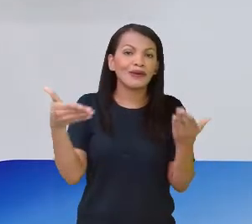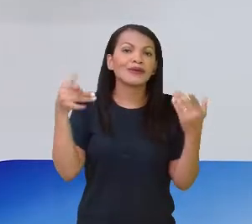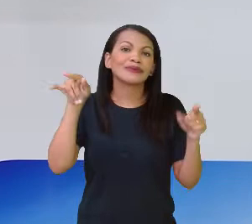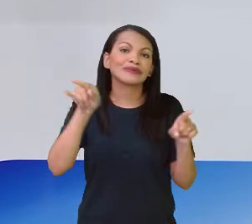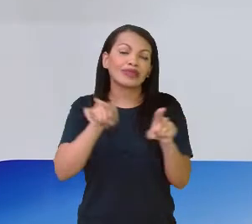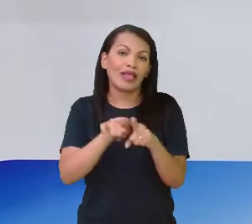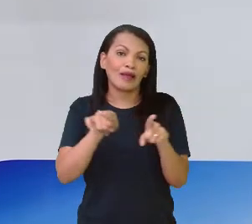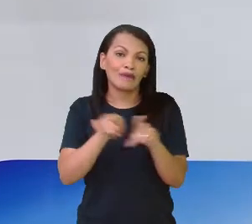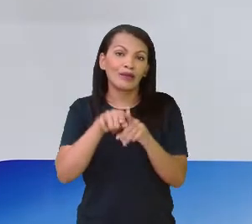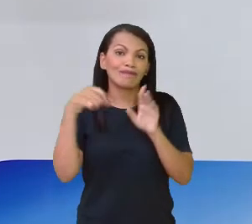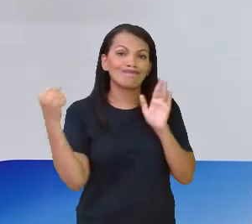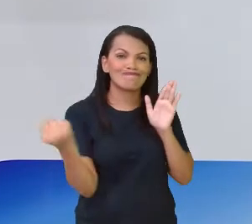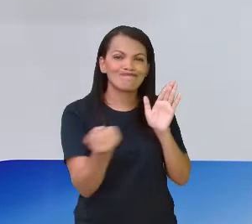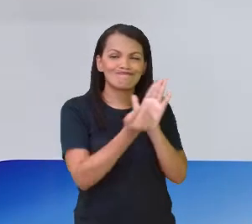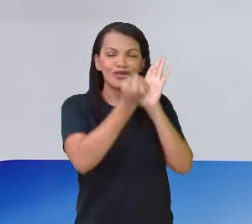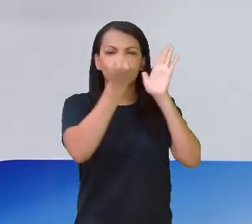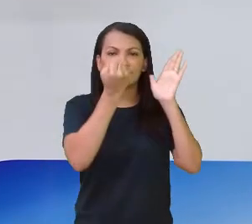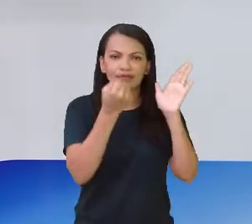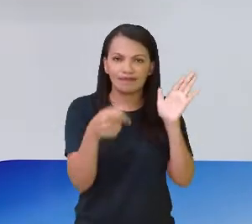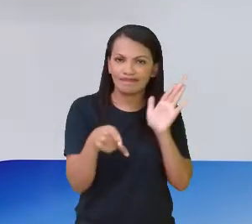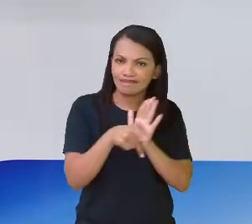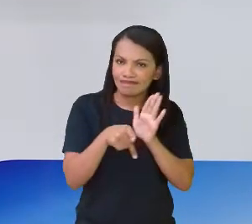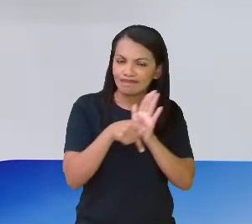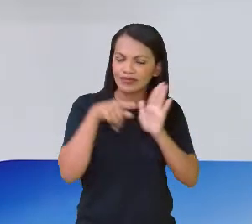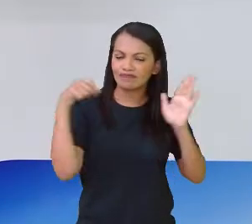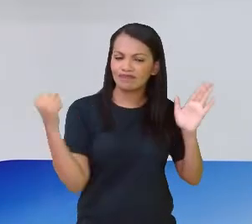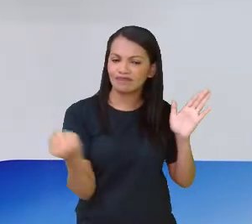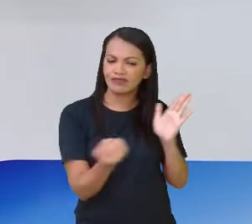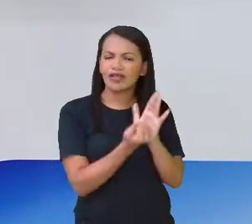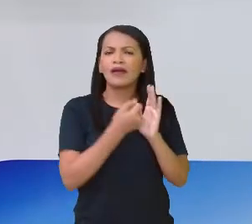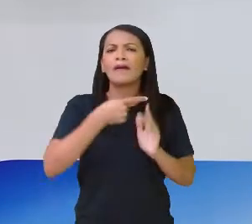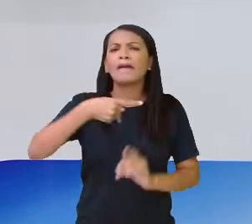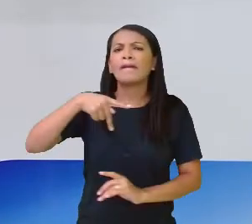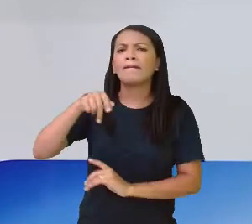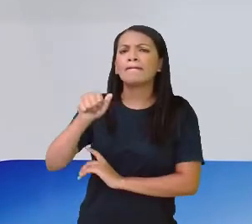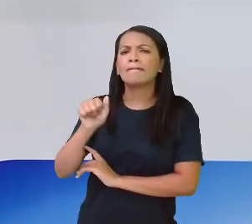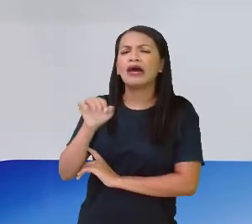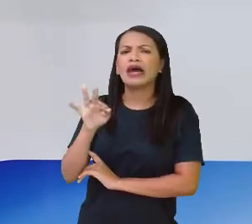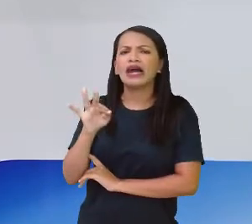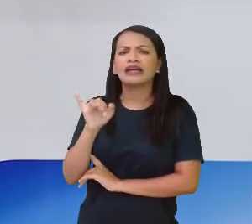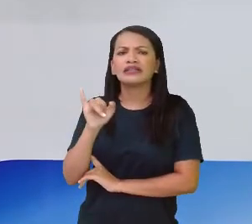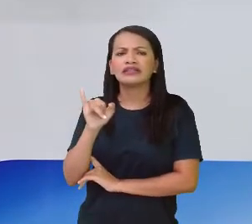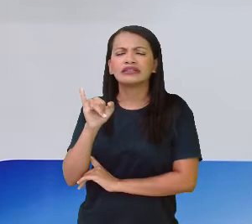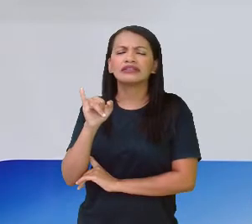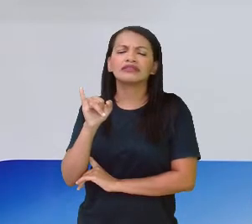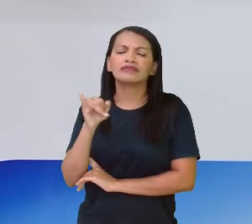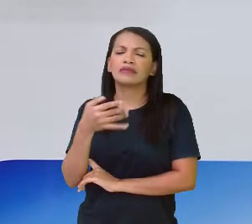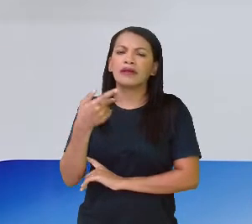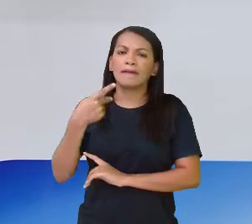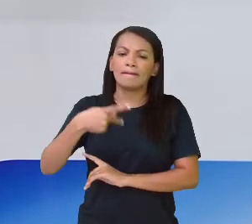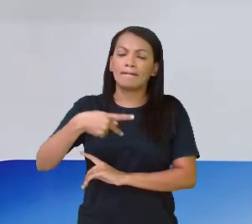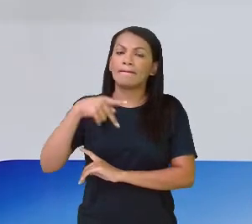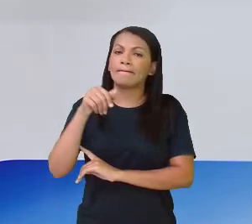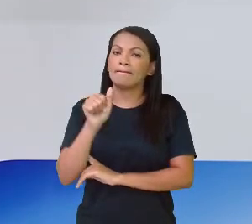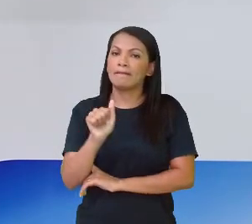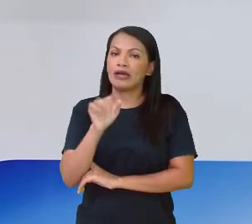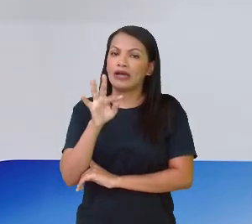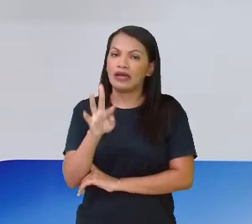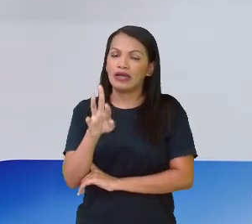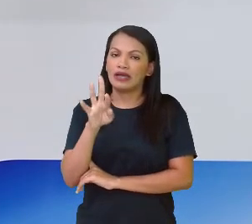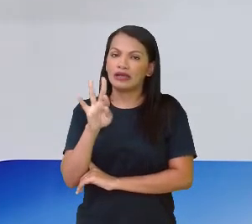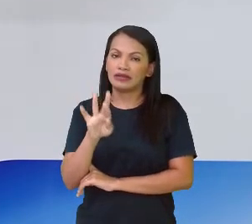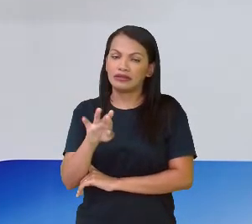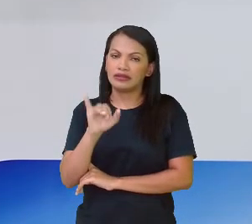também patrimônios. Aí lembra, o que seria o patrimônio imaterial? Patrimônio, aquilo que